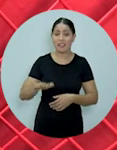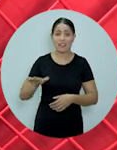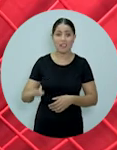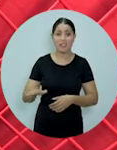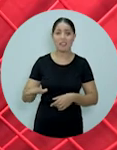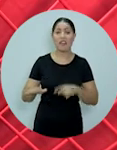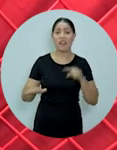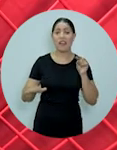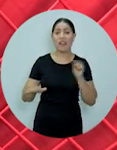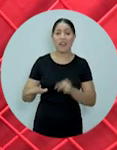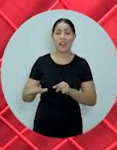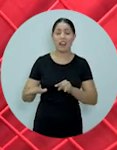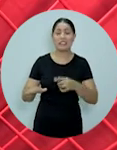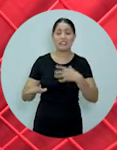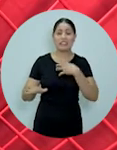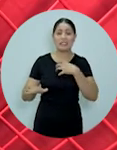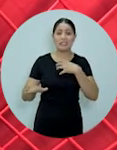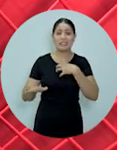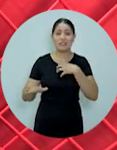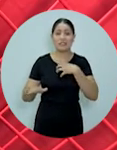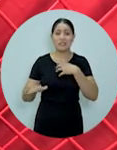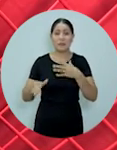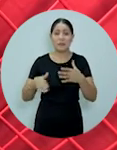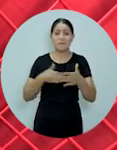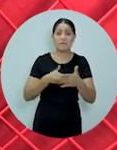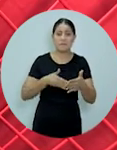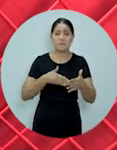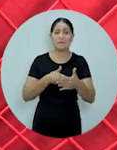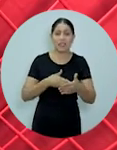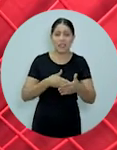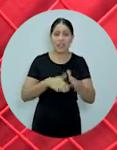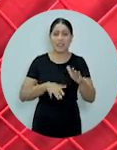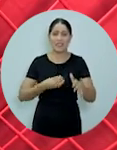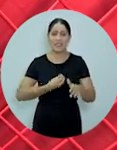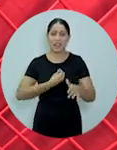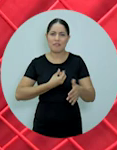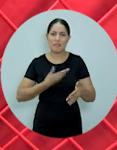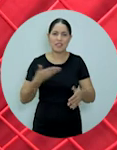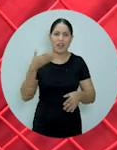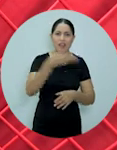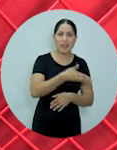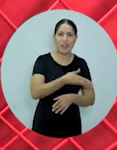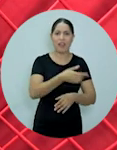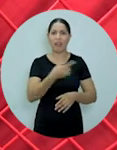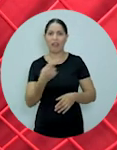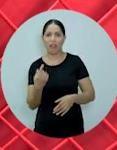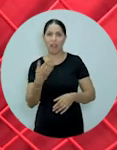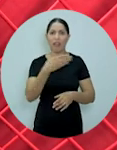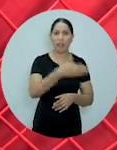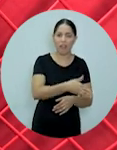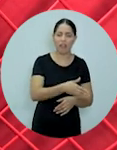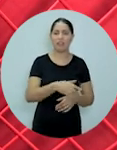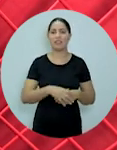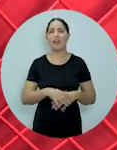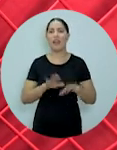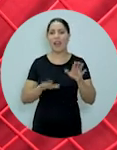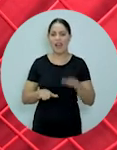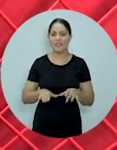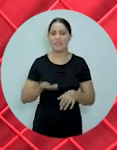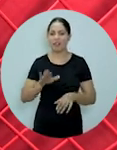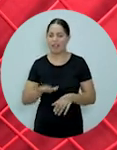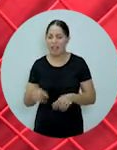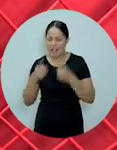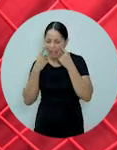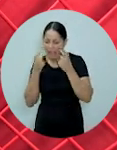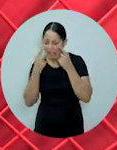a criança ter dificuldade nessa convivência, nesse ir e vir. Não raras vezes a